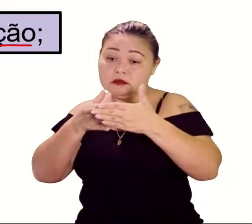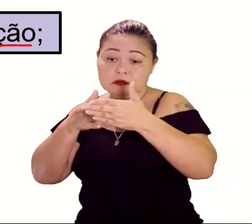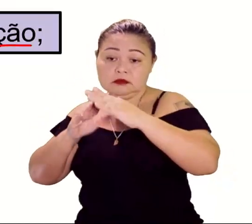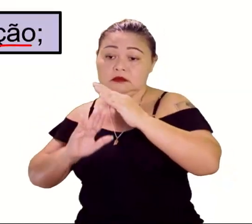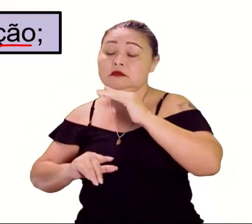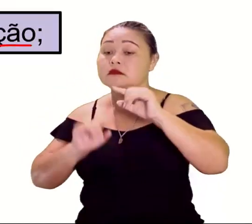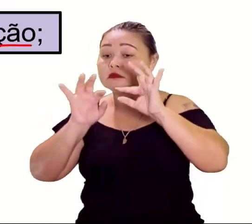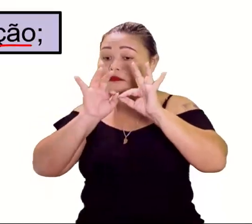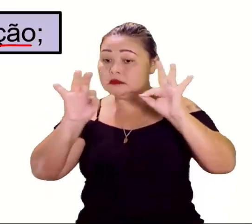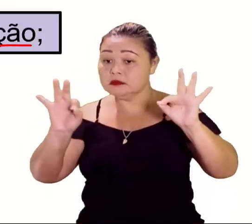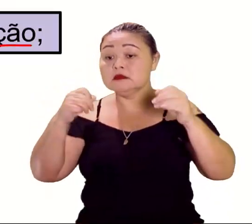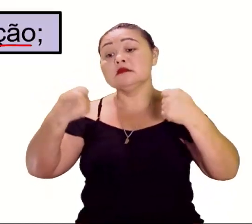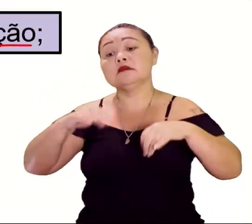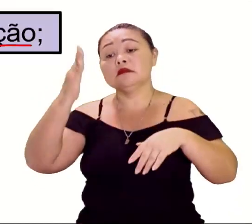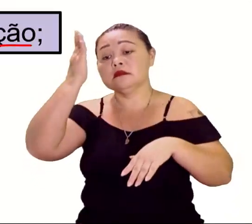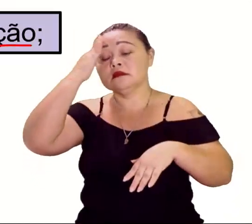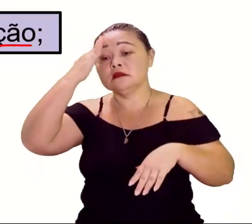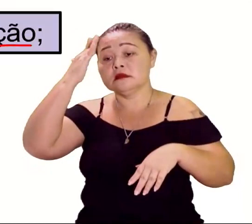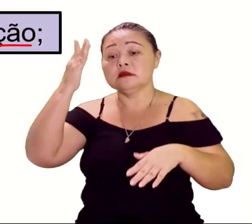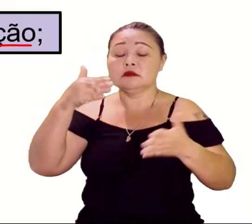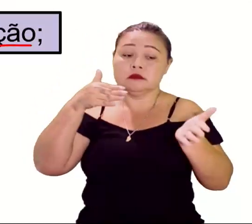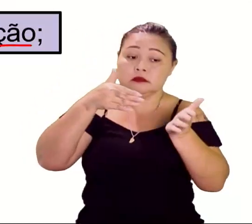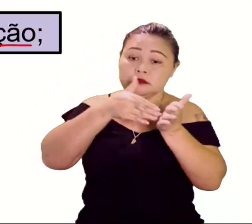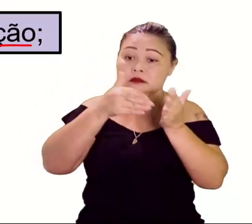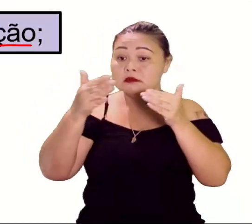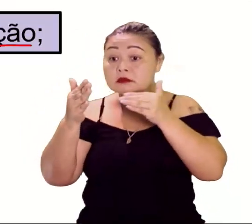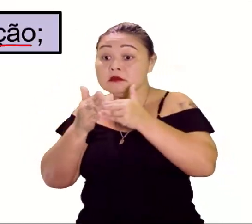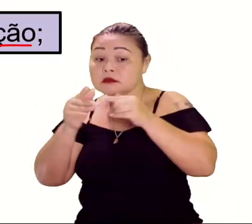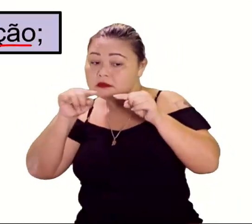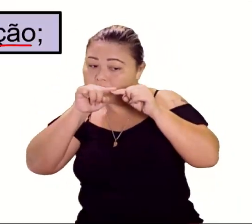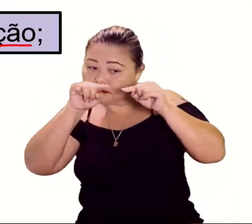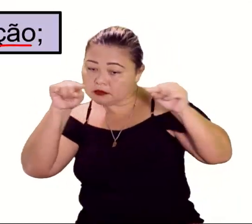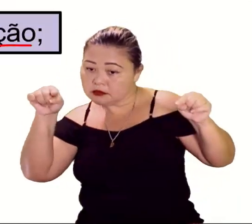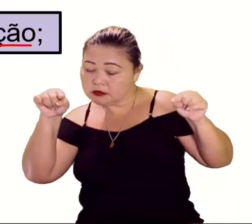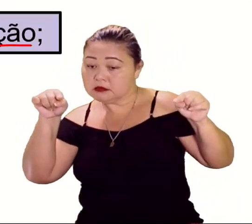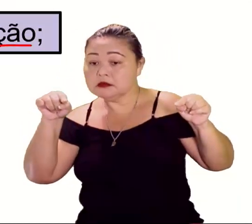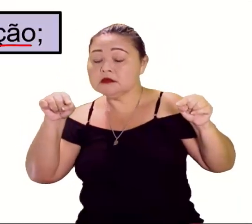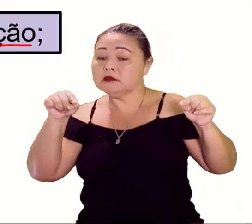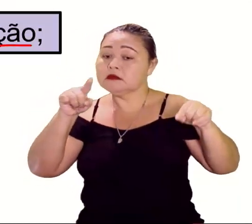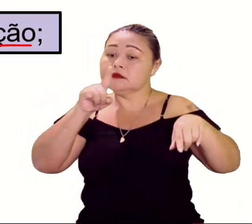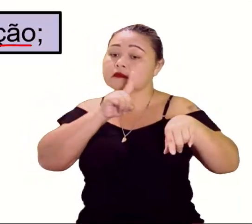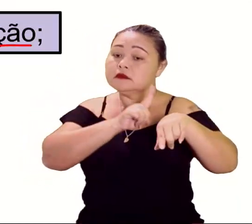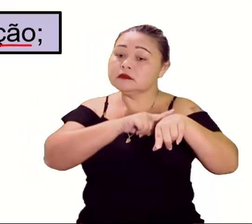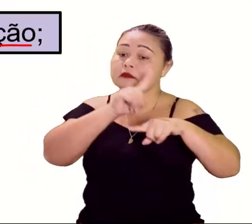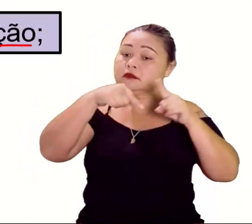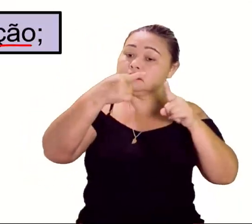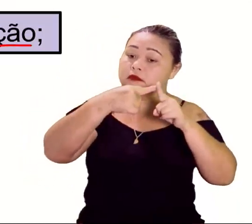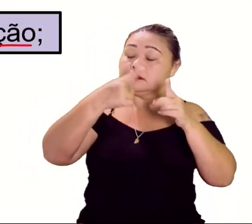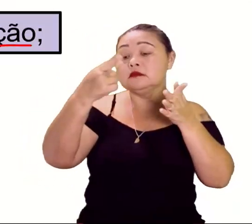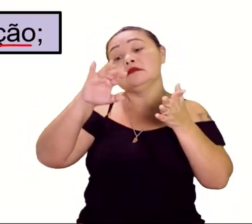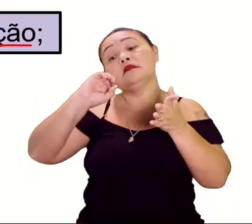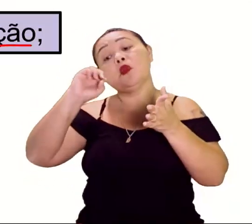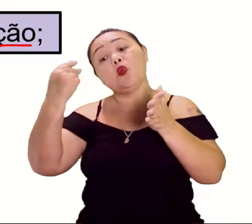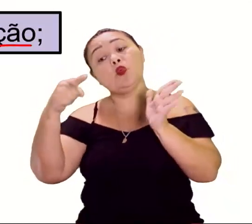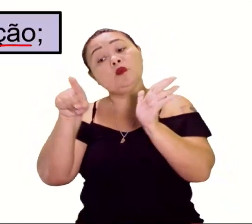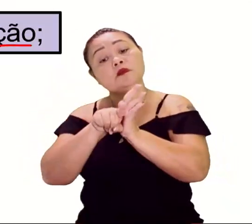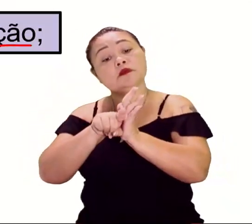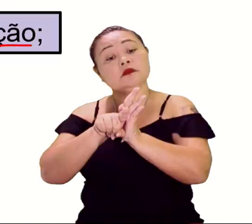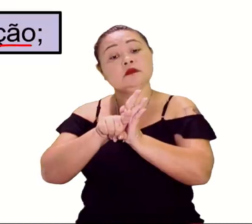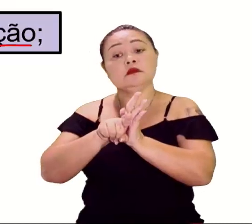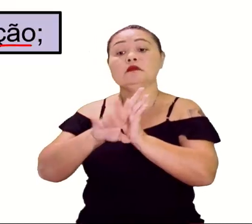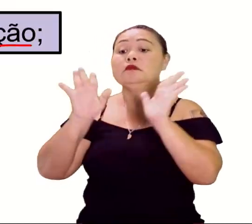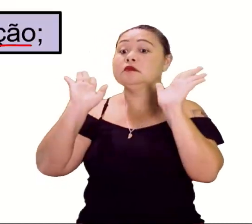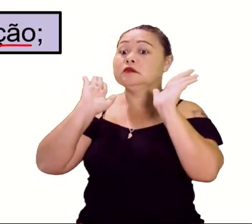na reta. Mas a gente precisa saber o momento, né? Isso. Em que lugar ela é, até que momento que ela é positiva ou negativa. Encontrei